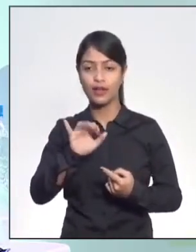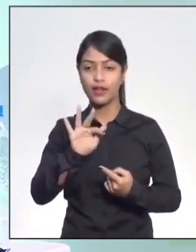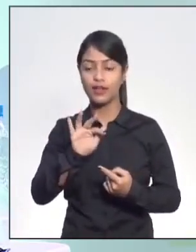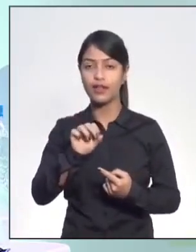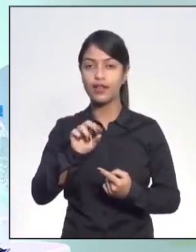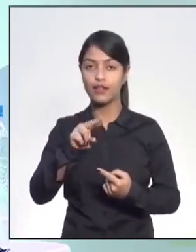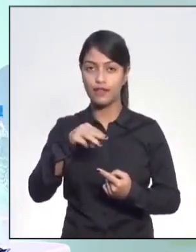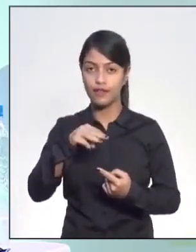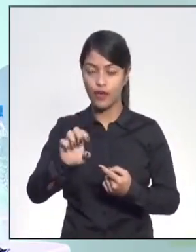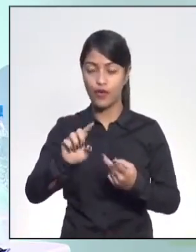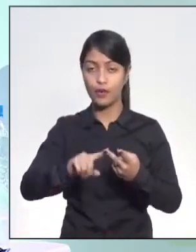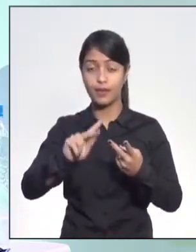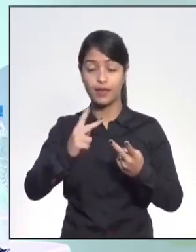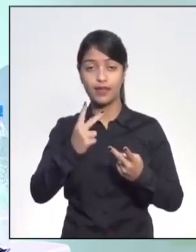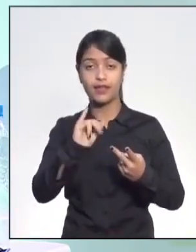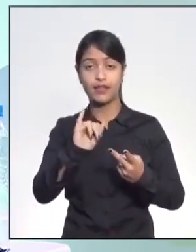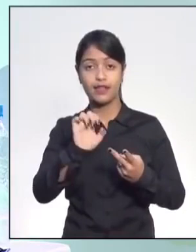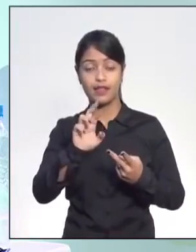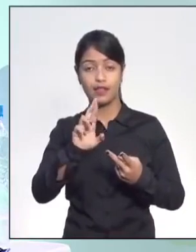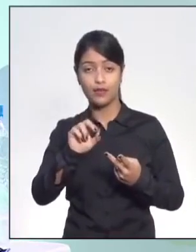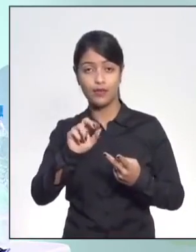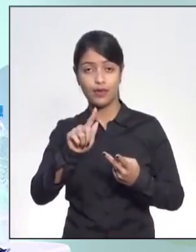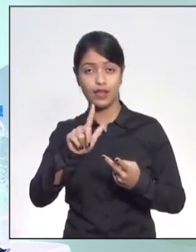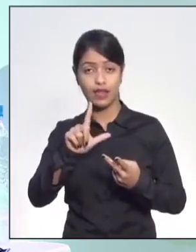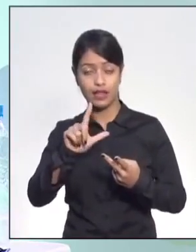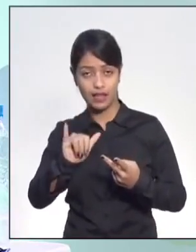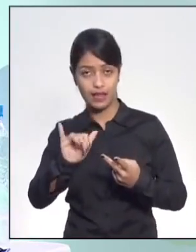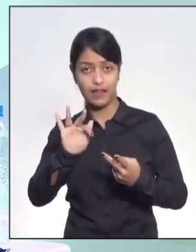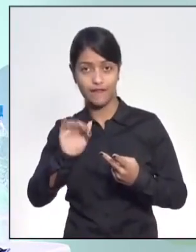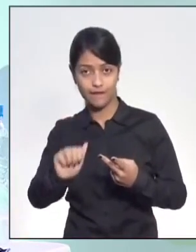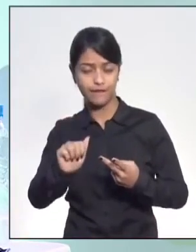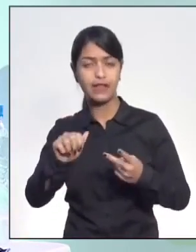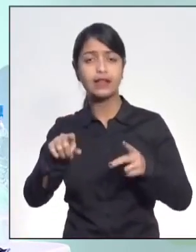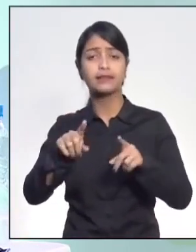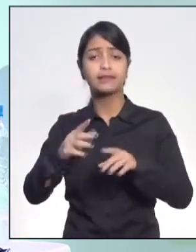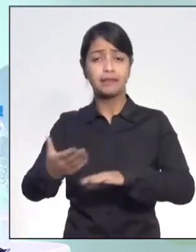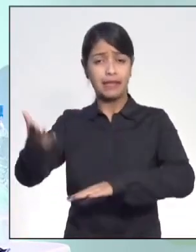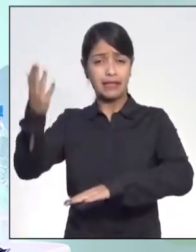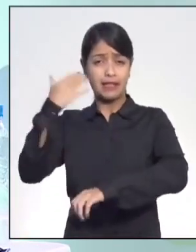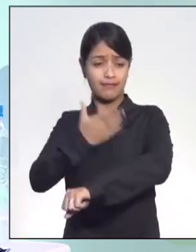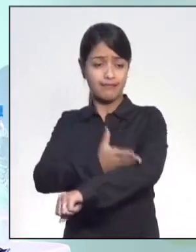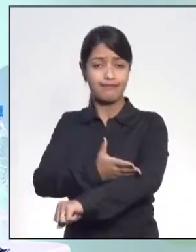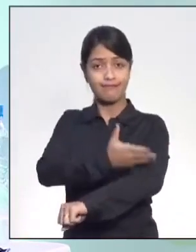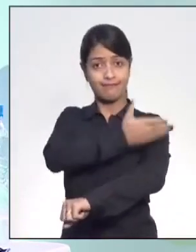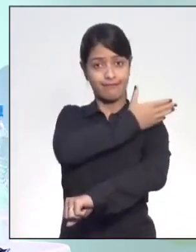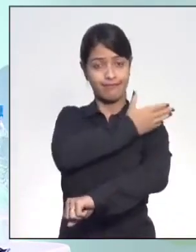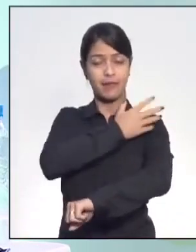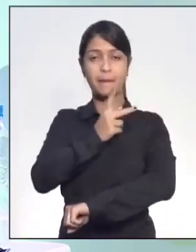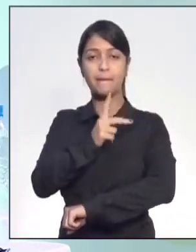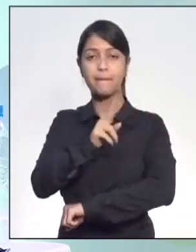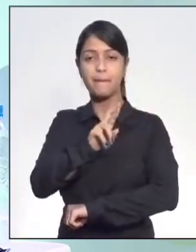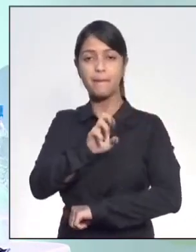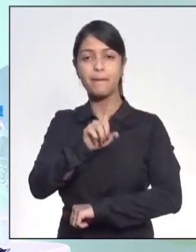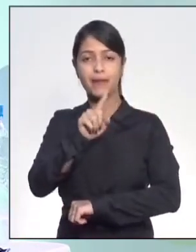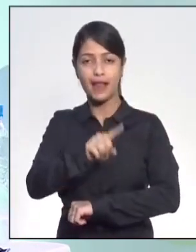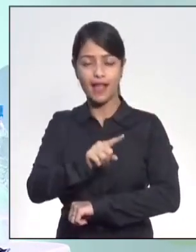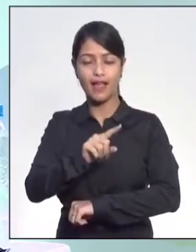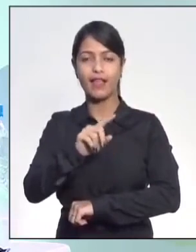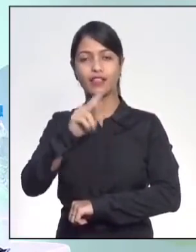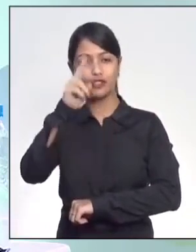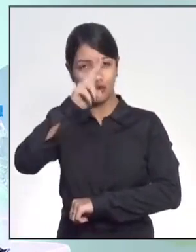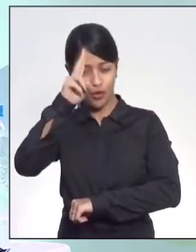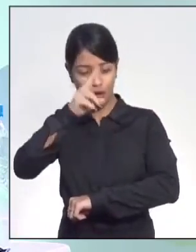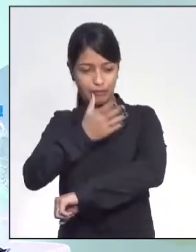a pré-história também gerou uma forma de registro, que chamar apenas de pré-história e dizer que aqueles 5 milhões de anos não deixaram